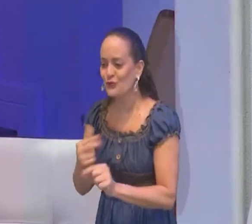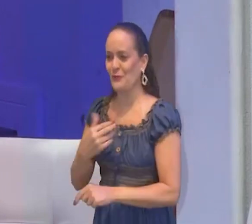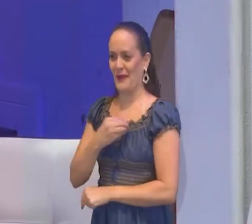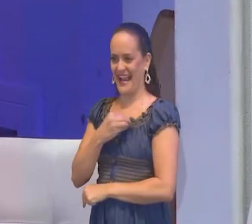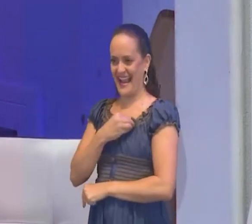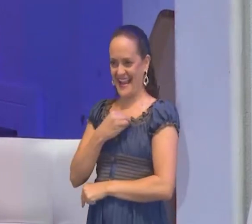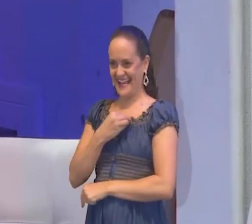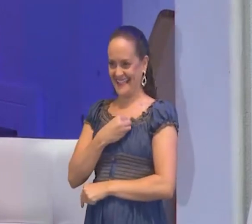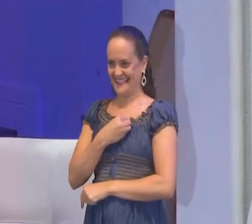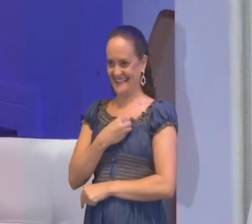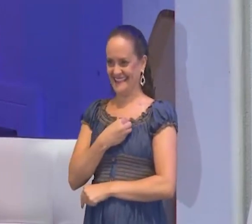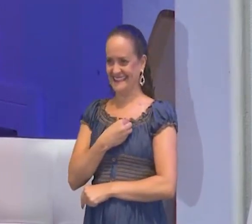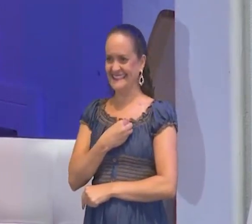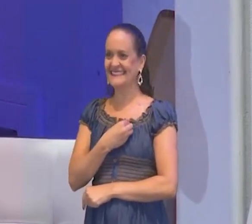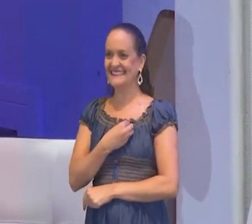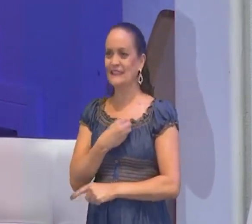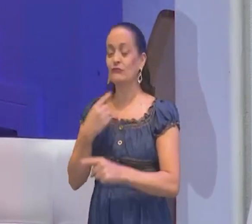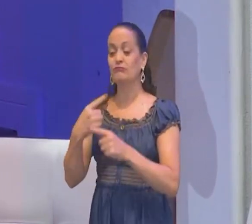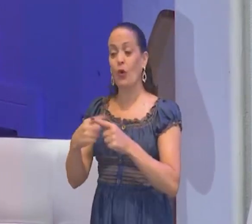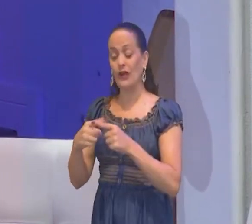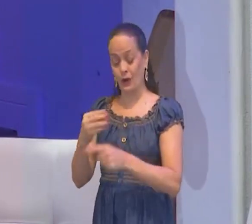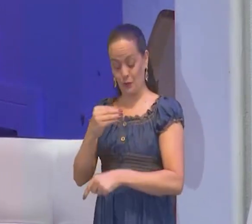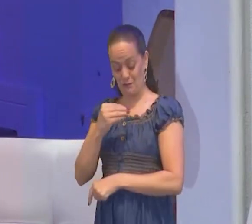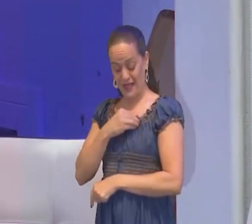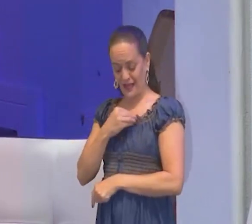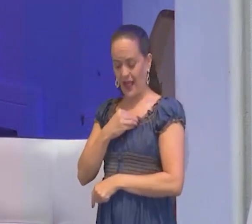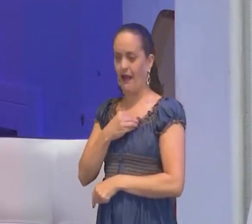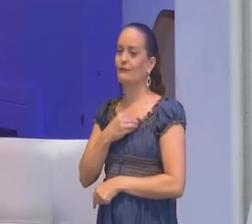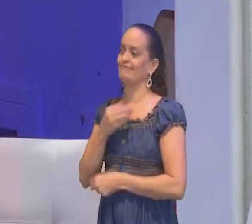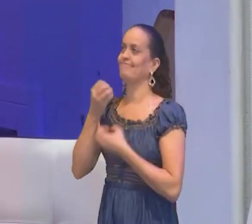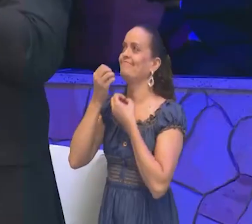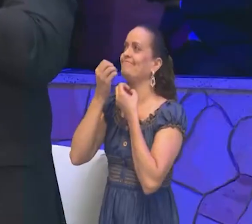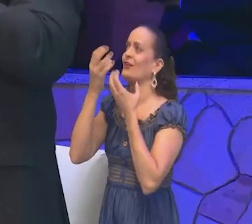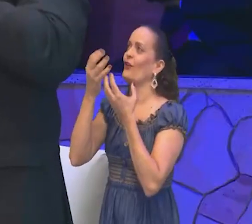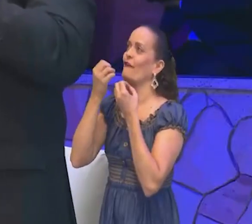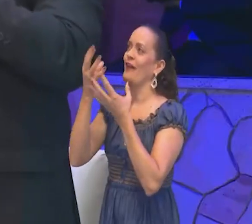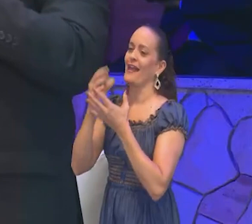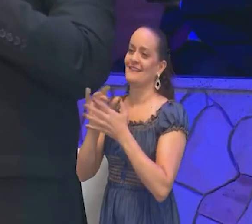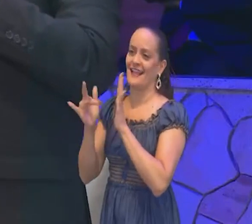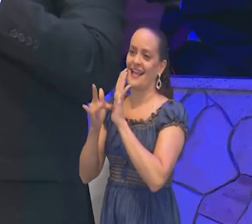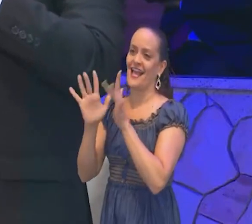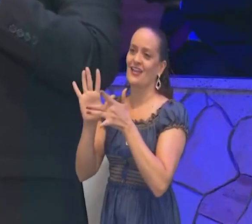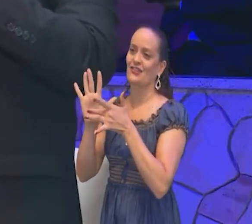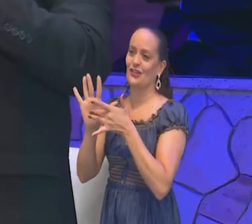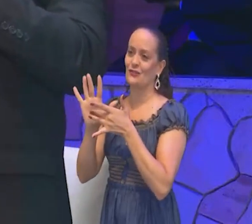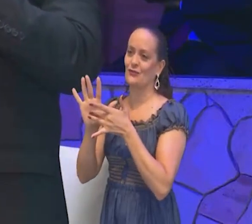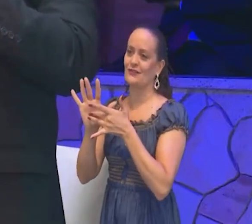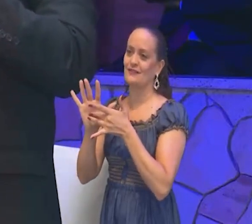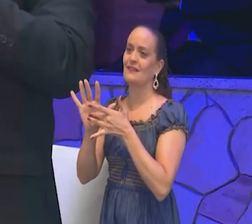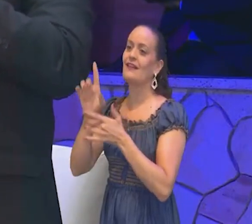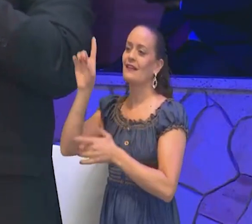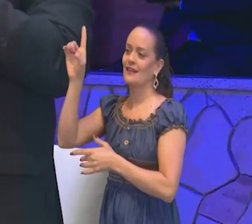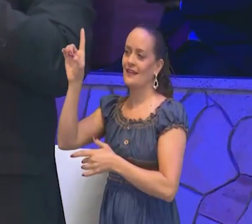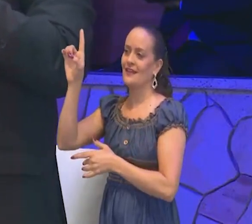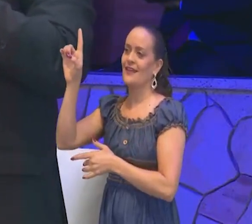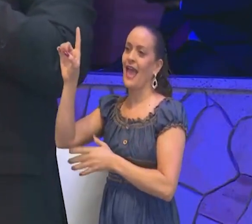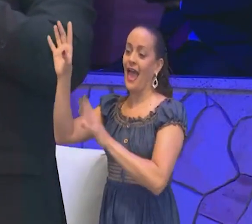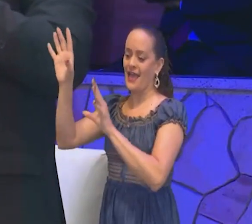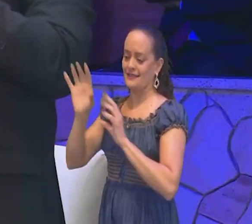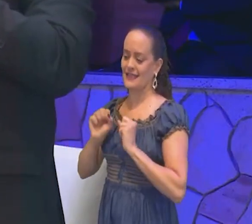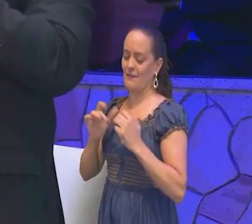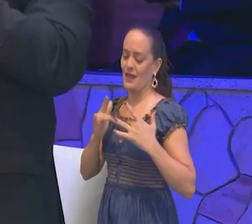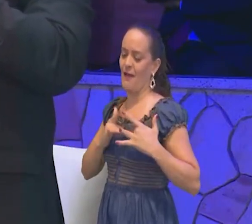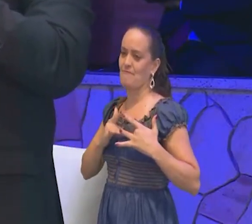Jesus peca, ele confessa o seu pecado, ele deixa e ele alcança a misericórdia do